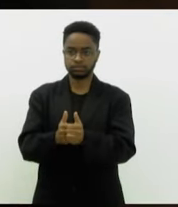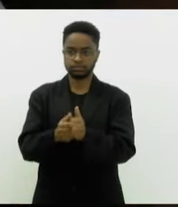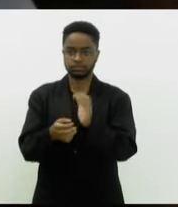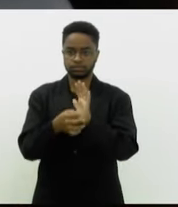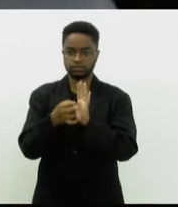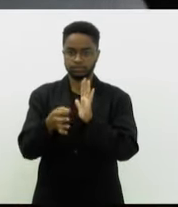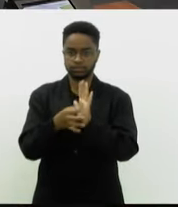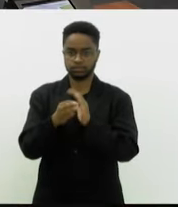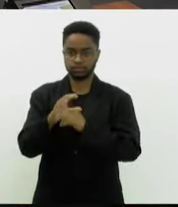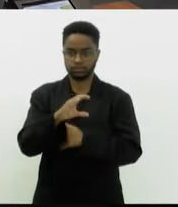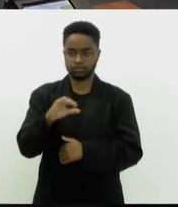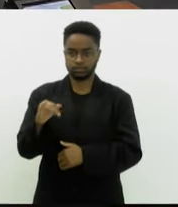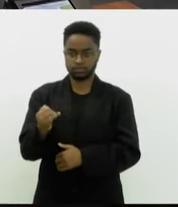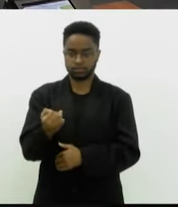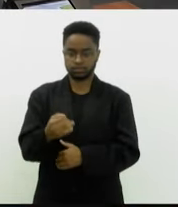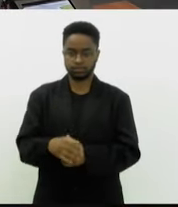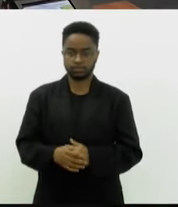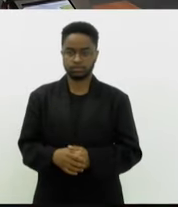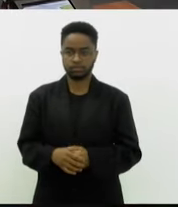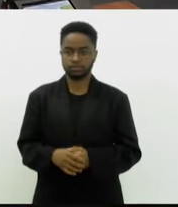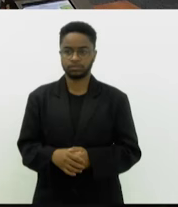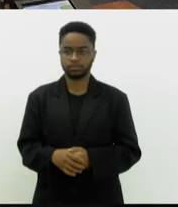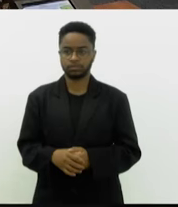Acompanha CCJ. Obrigado.